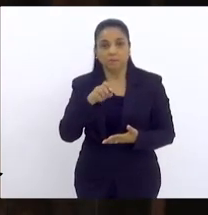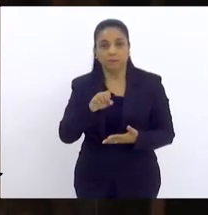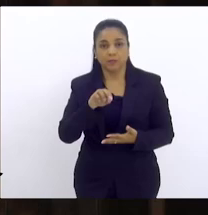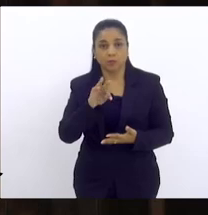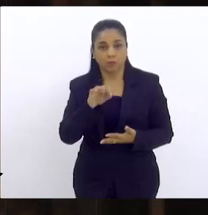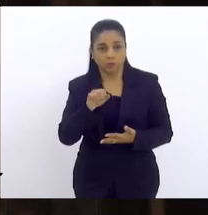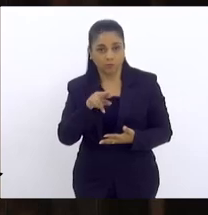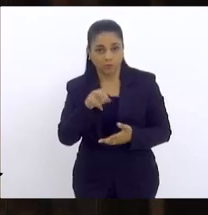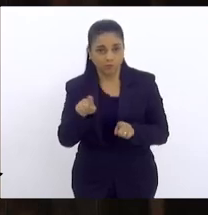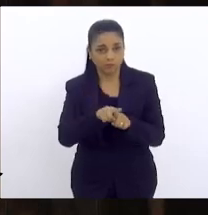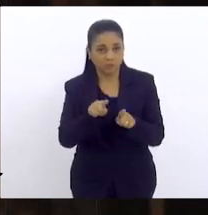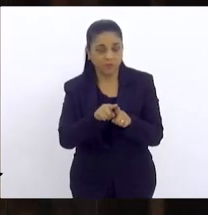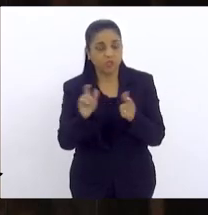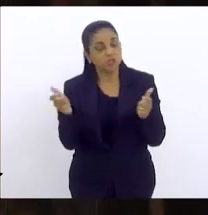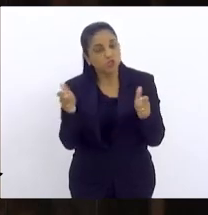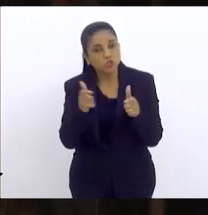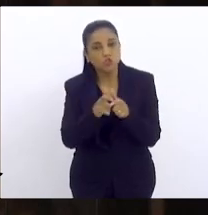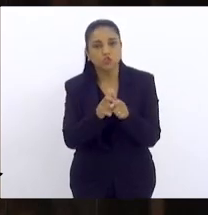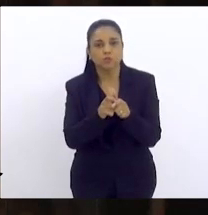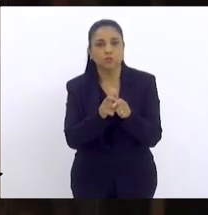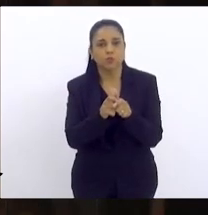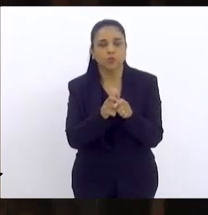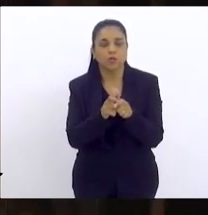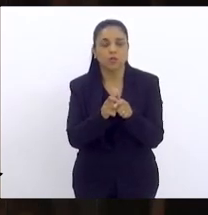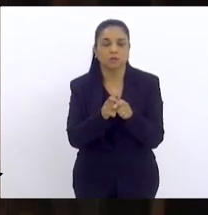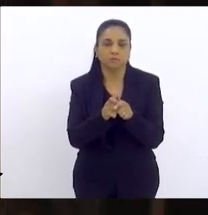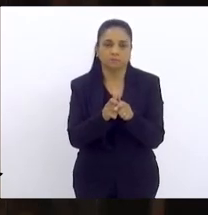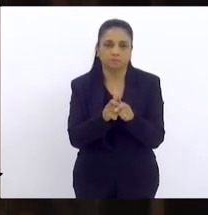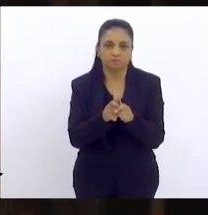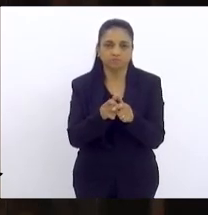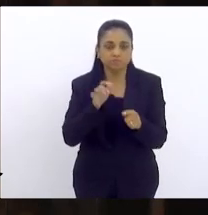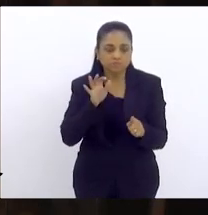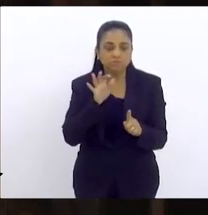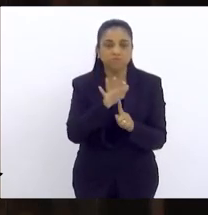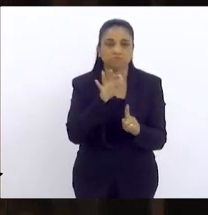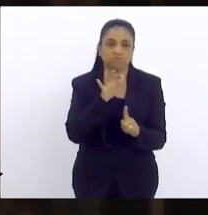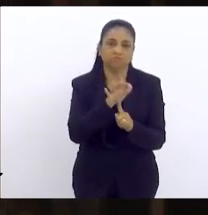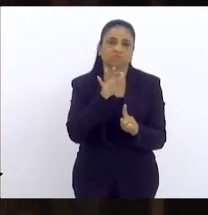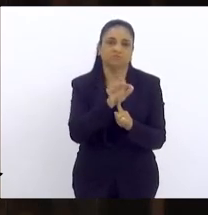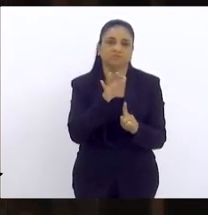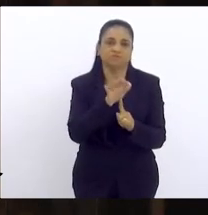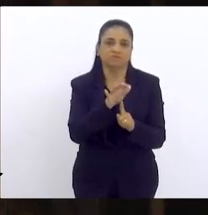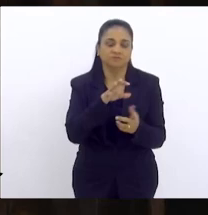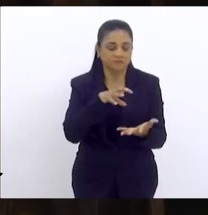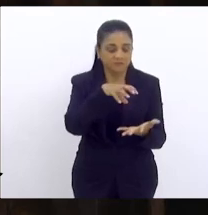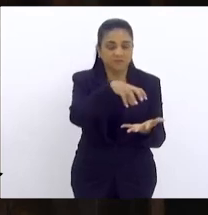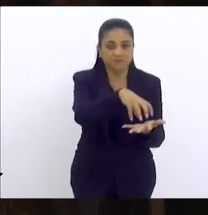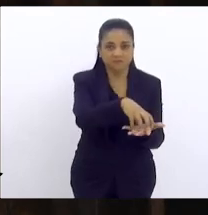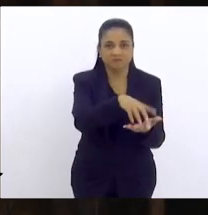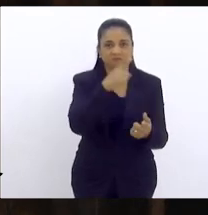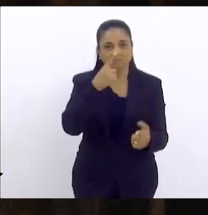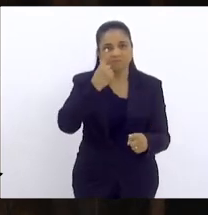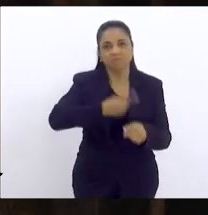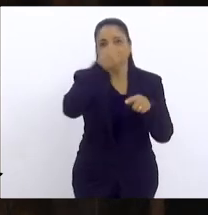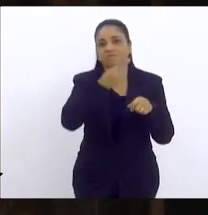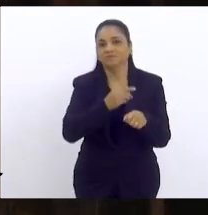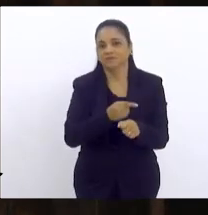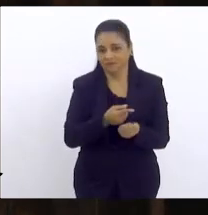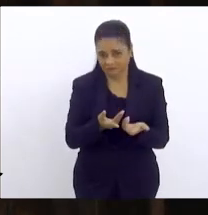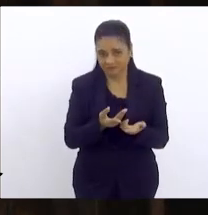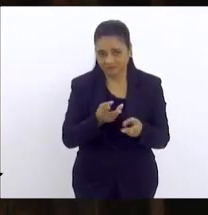diminuir essa essa influência do nosso trabalho vai sentar e flagrante fazendo